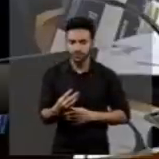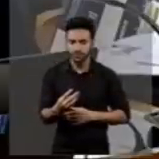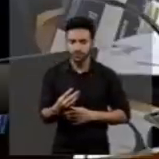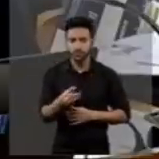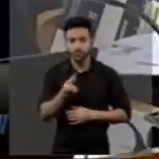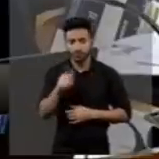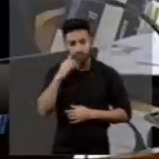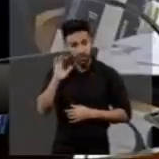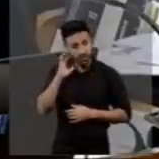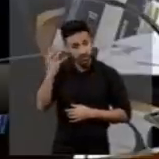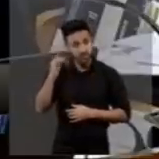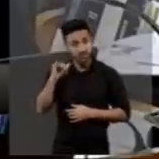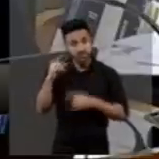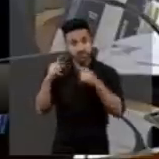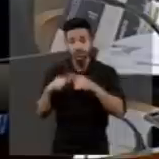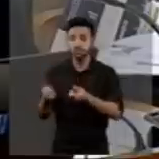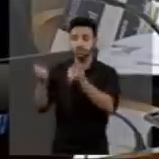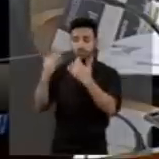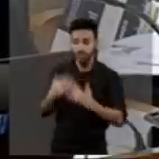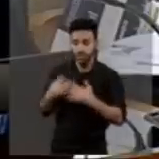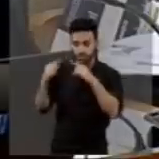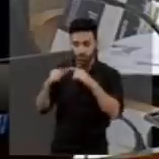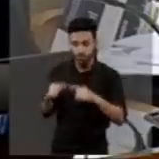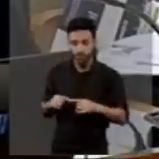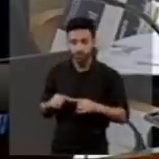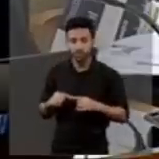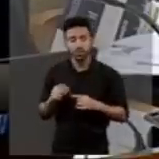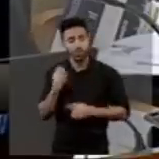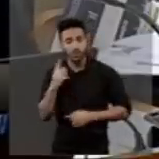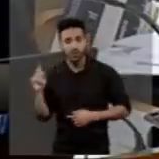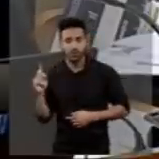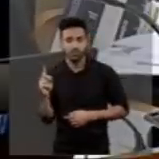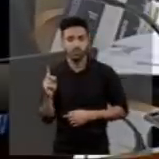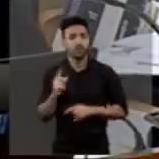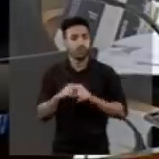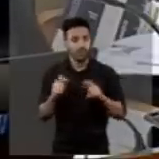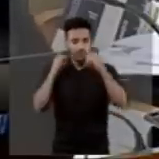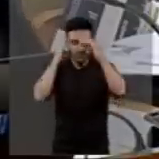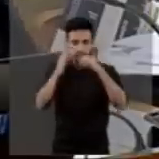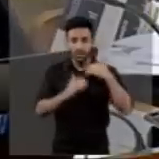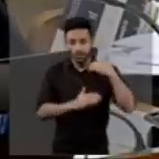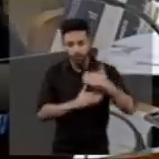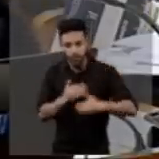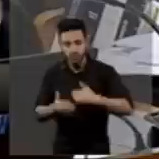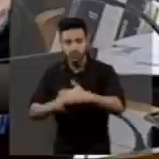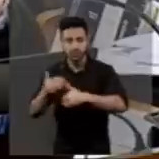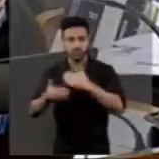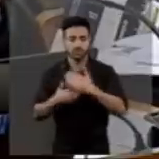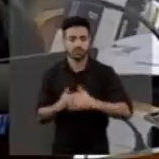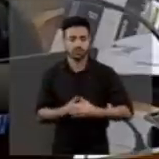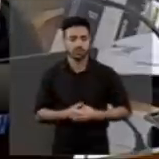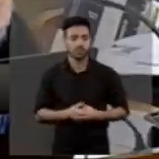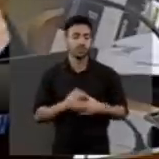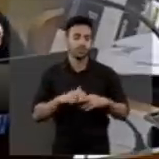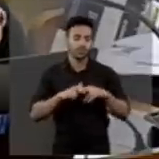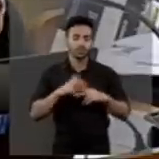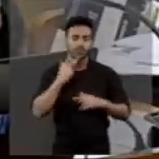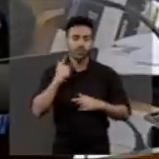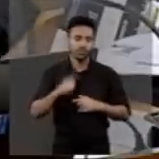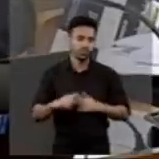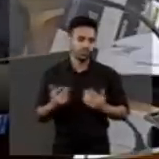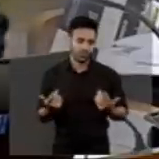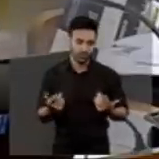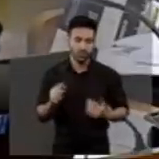decidirá sobre a procedência dos esclarecimentos a todo um devido processo legal, que, volto a insistir, não impede a